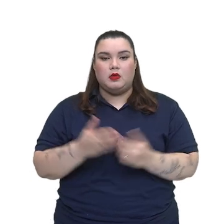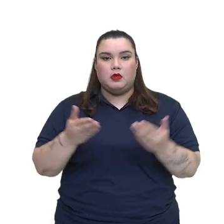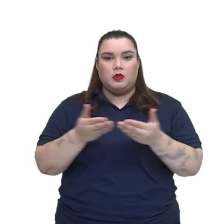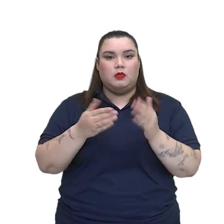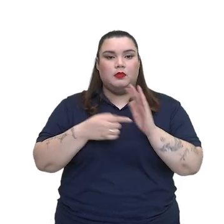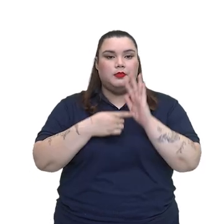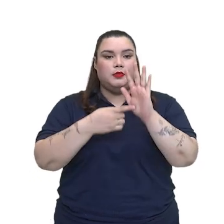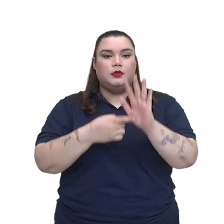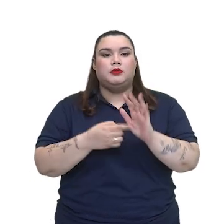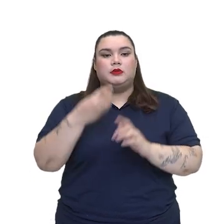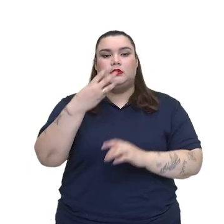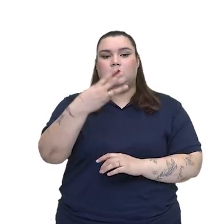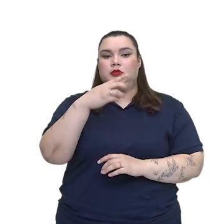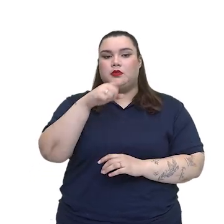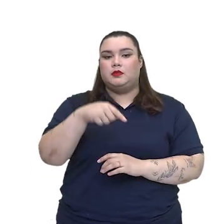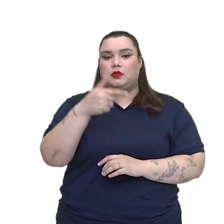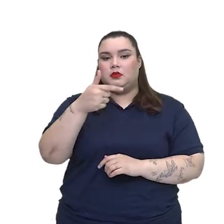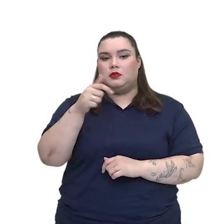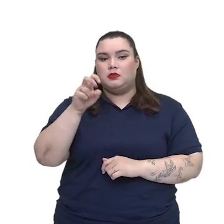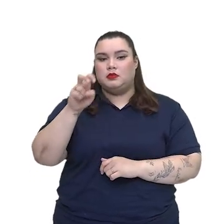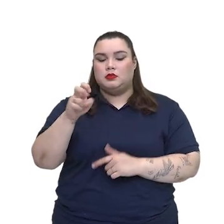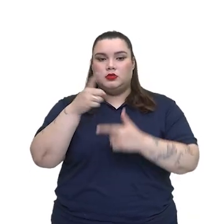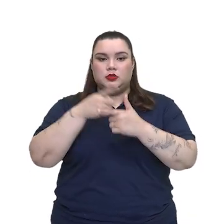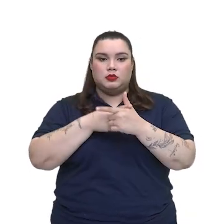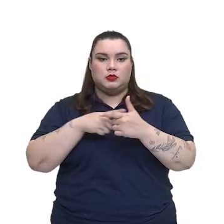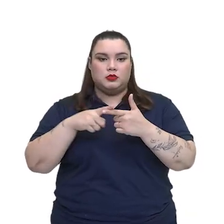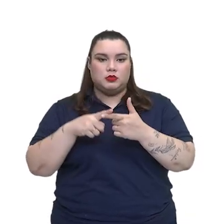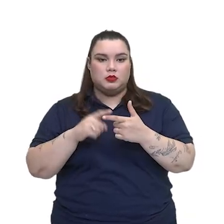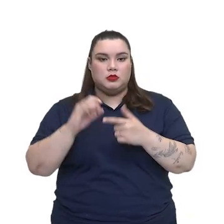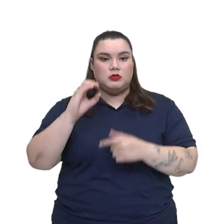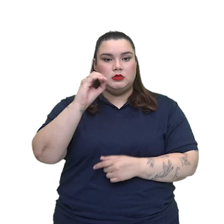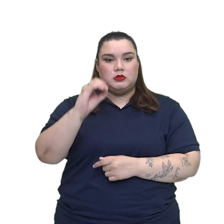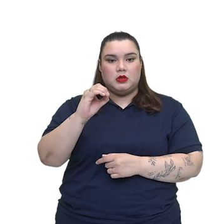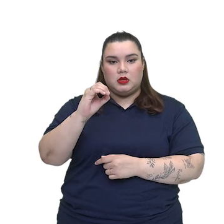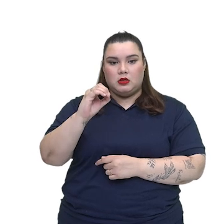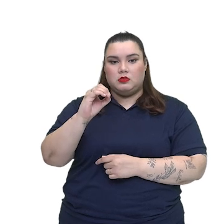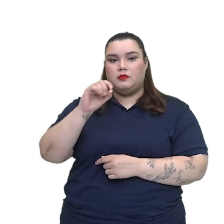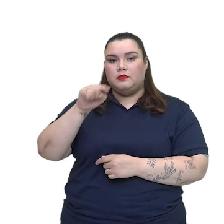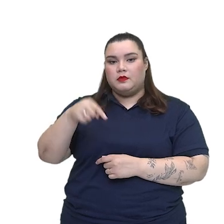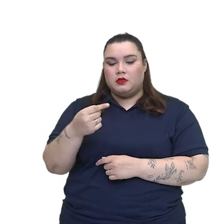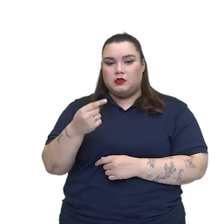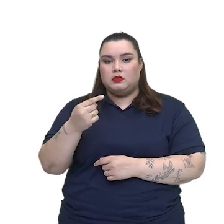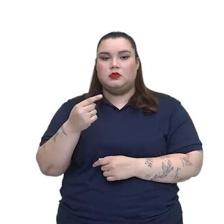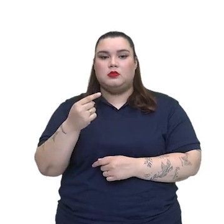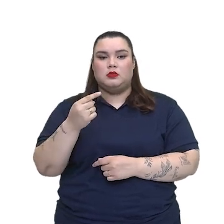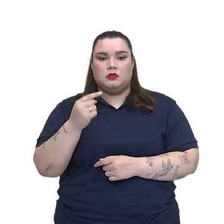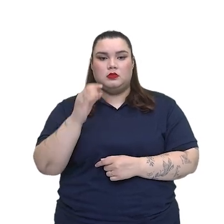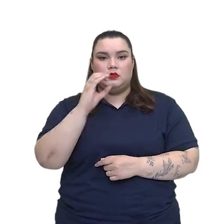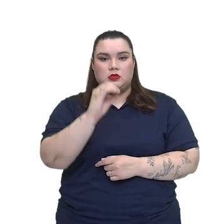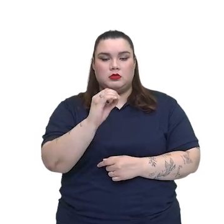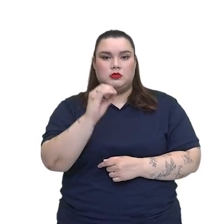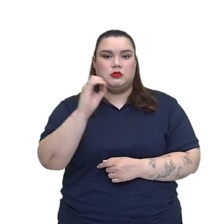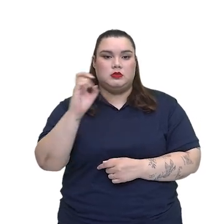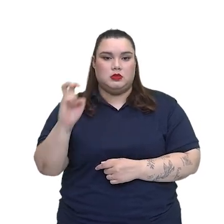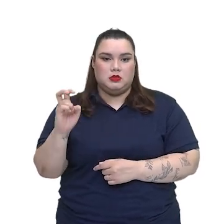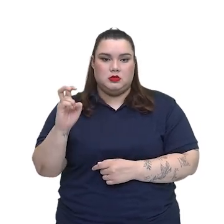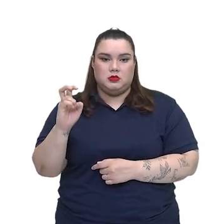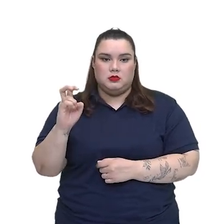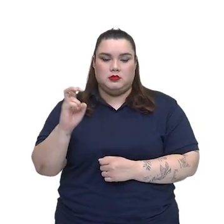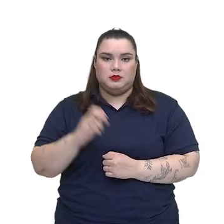3,25 dividido por 5 centavos. E como é que a gente escreve 5 centavos?